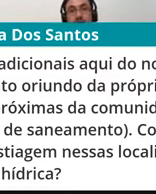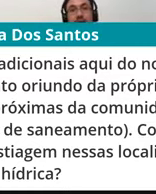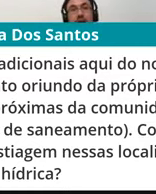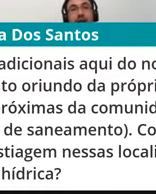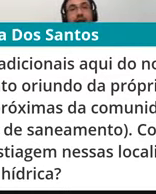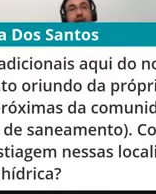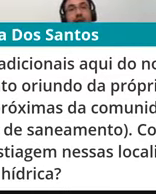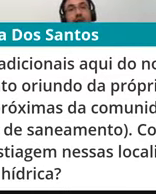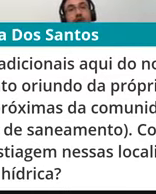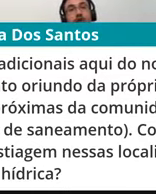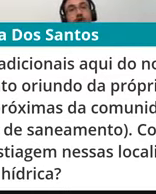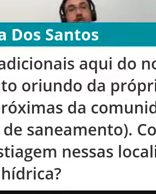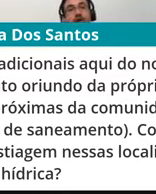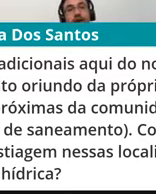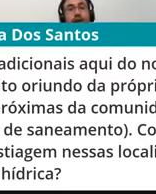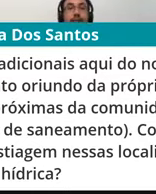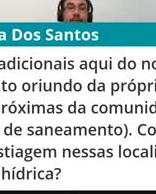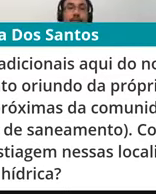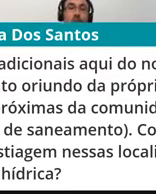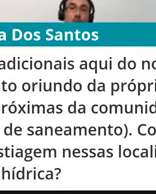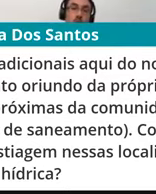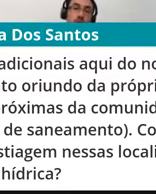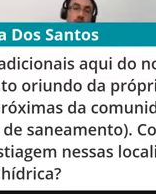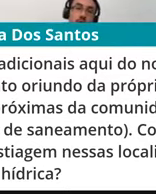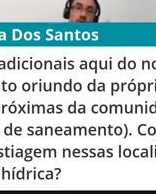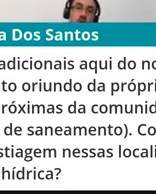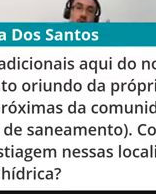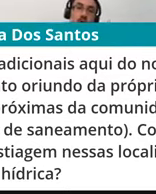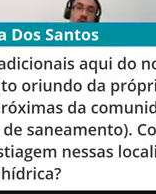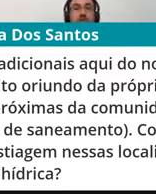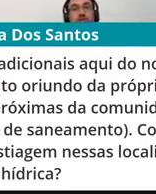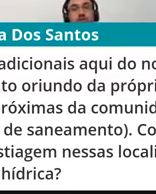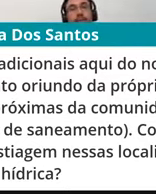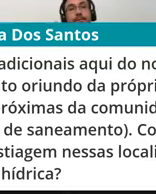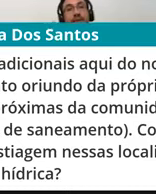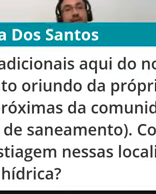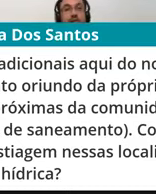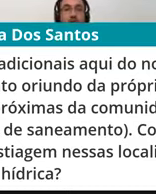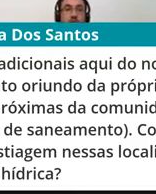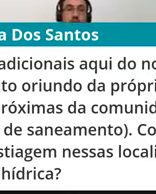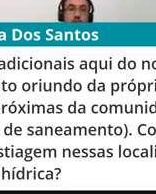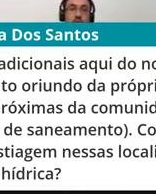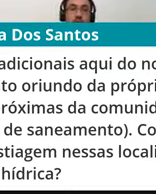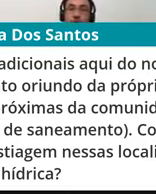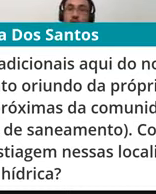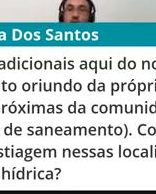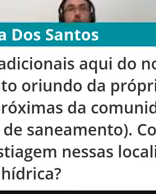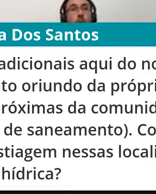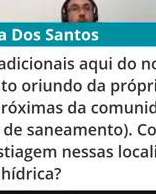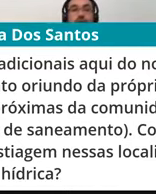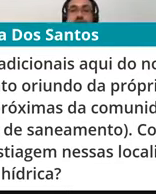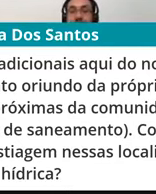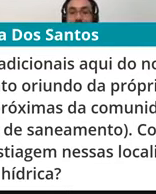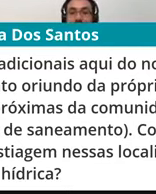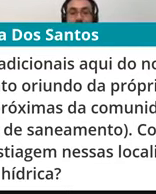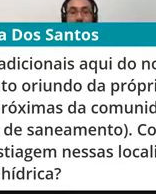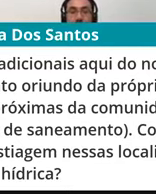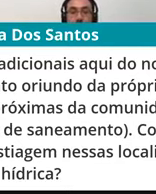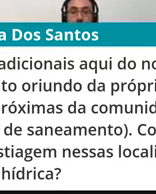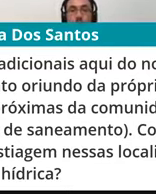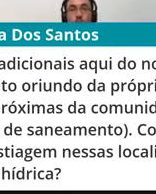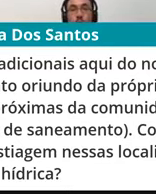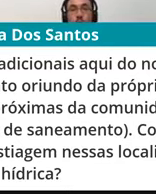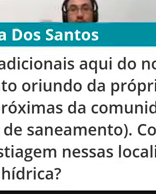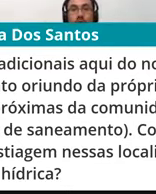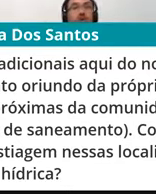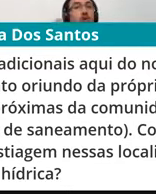da comunidade, e não possuem empresas privadas de saneamento. Como seriam as consequências da estiagem nessas